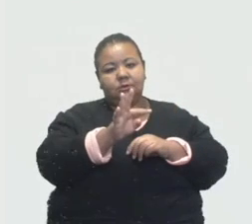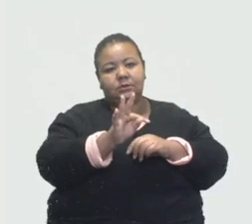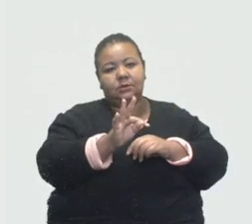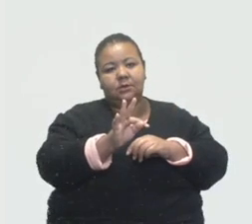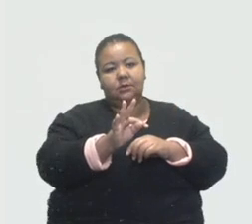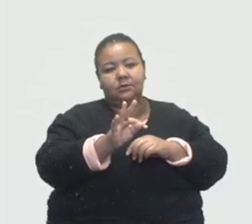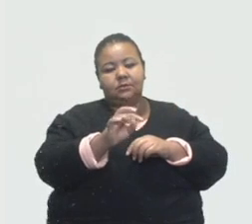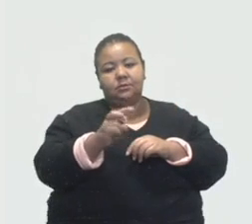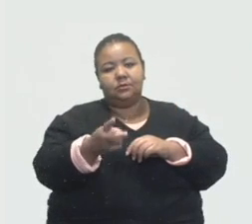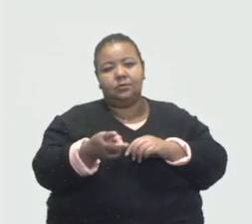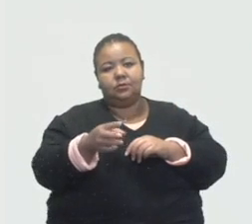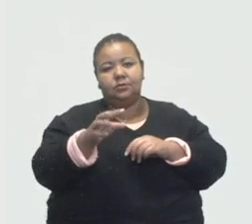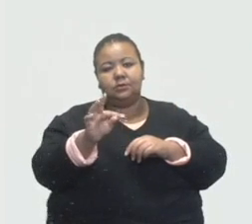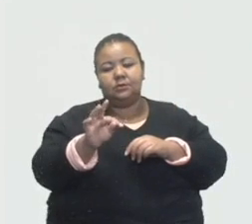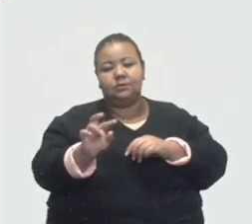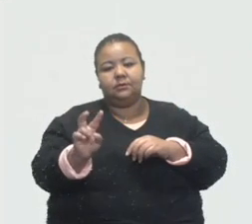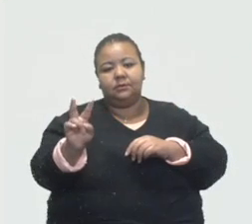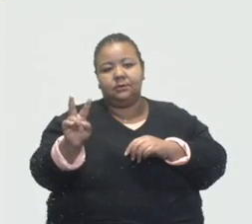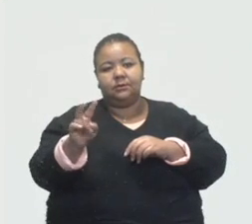nosso espaço vetorial V.